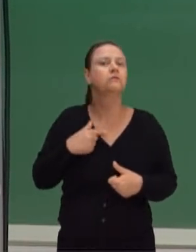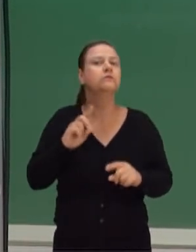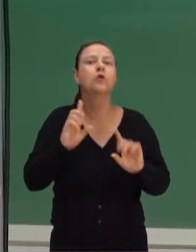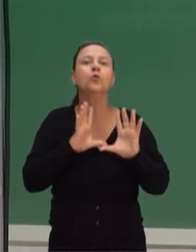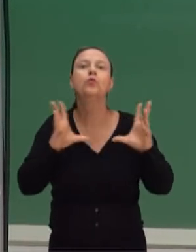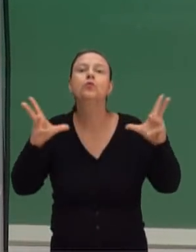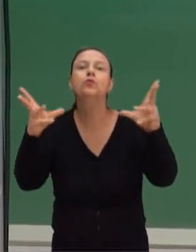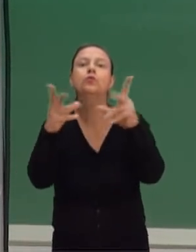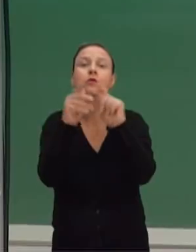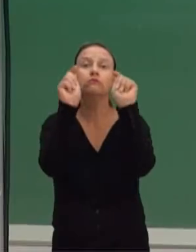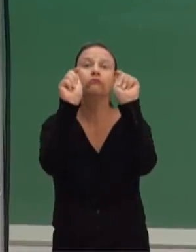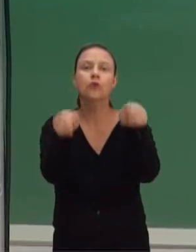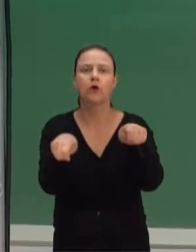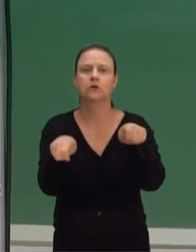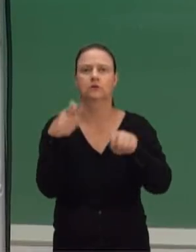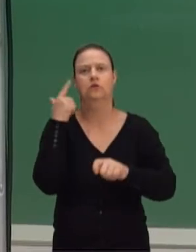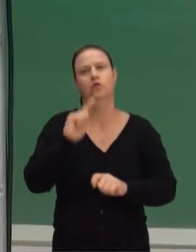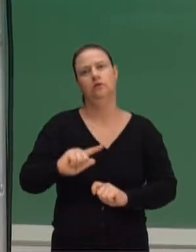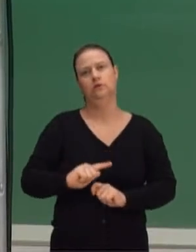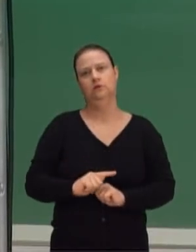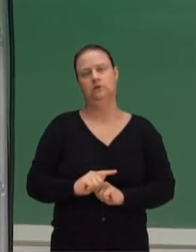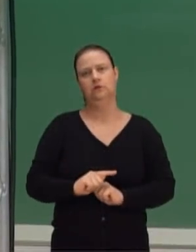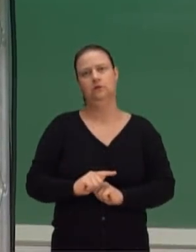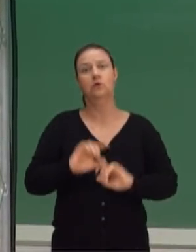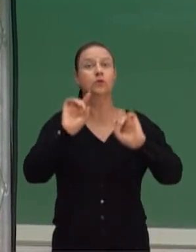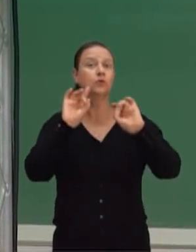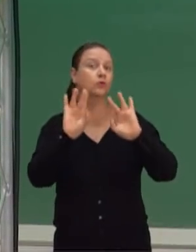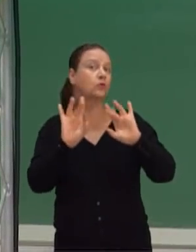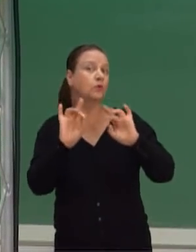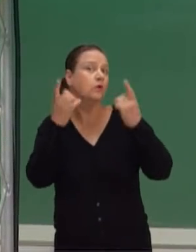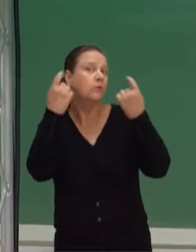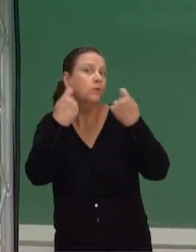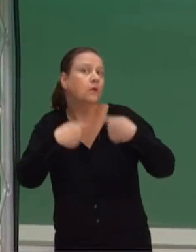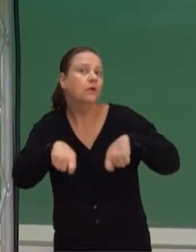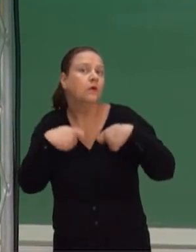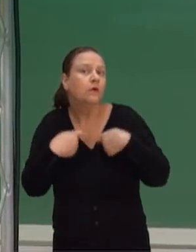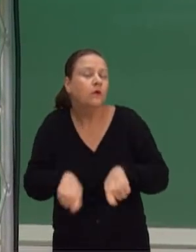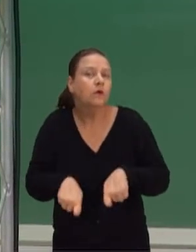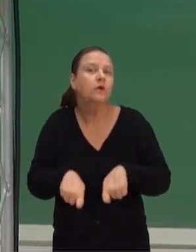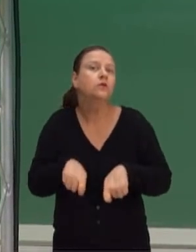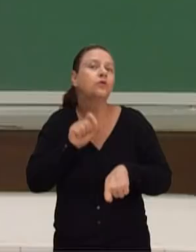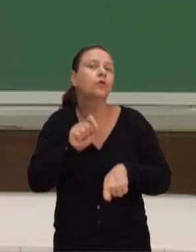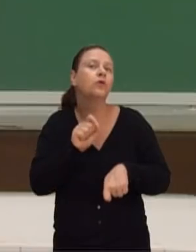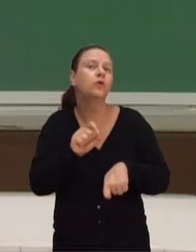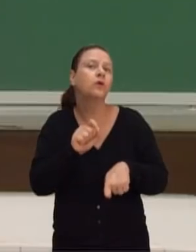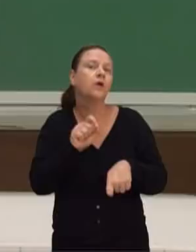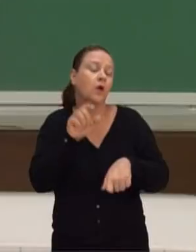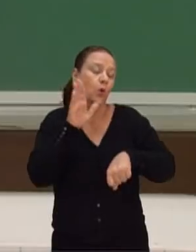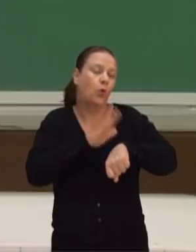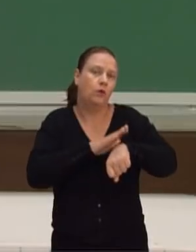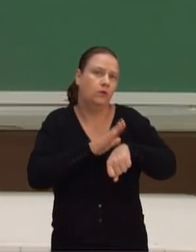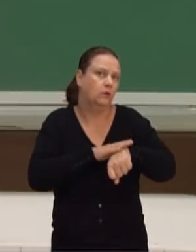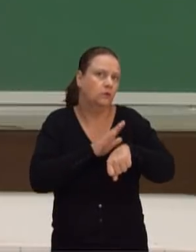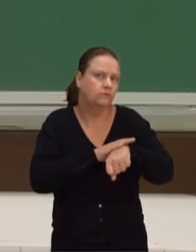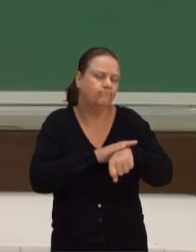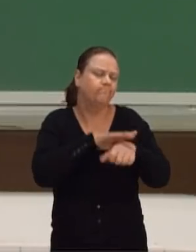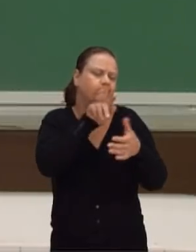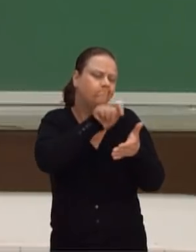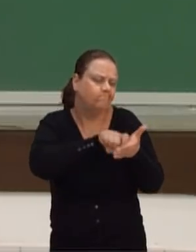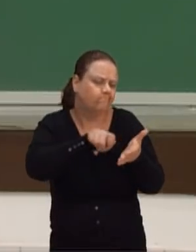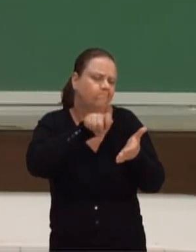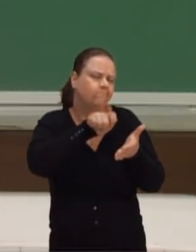somos capazes. Basta que coloquemos naquela atividade o tempo que é necessário, que